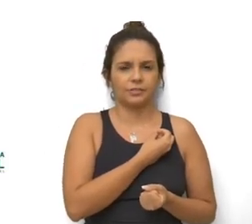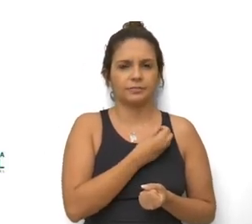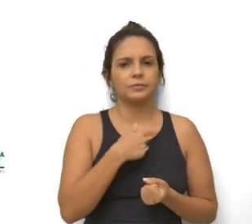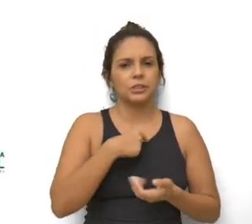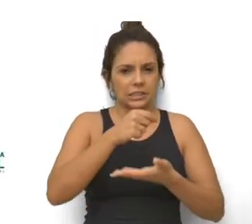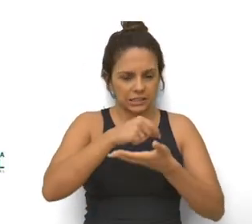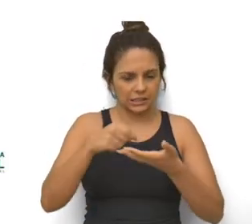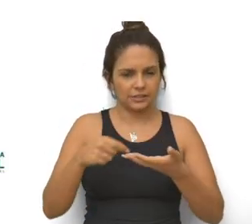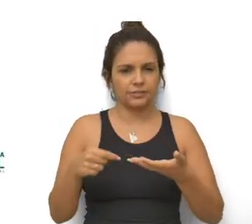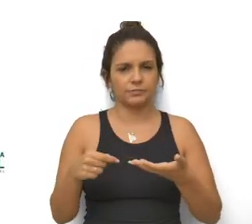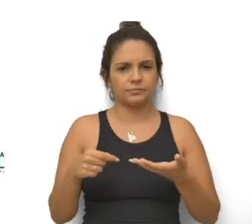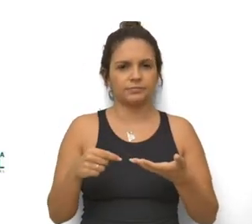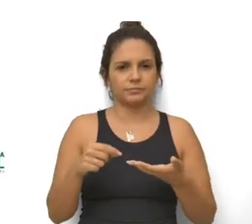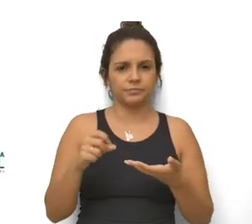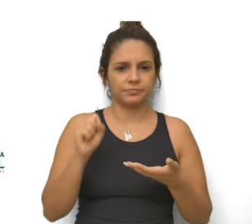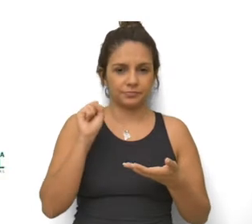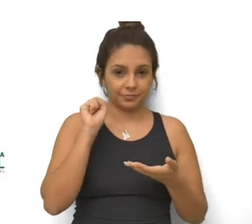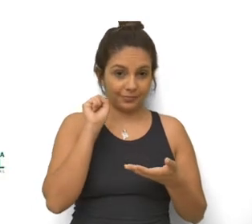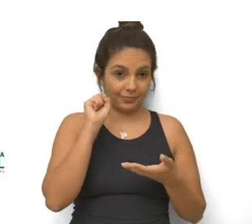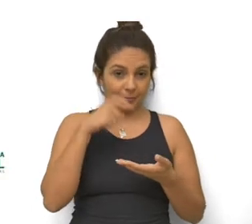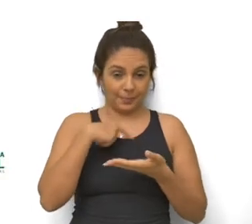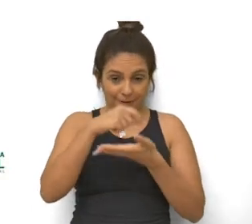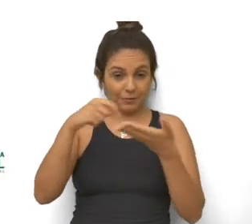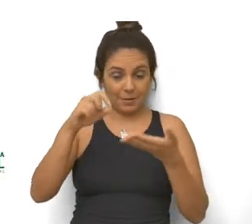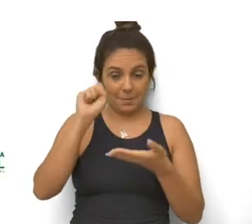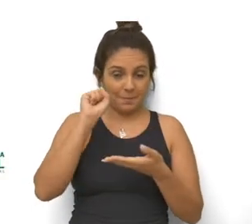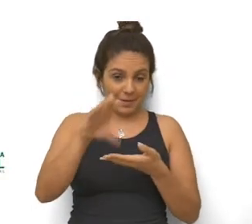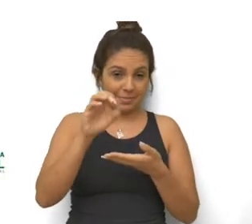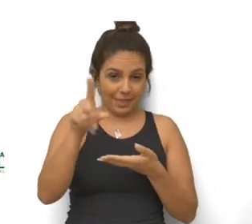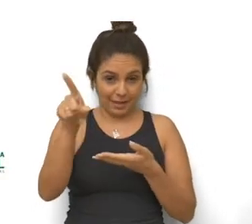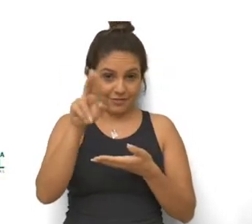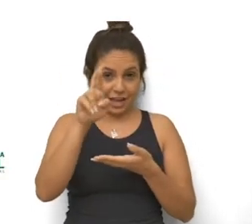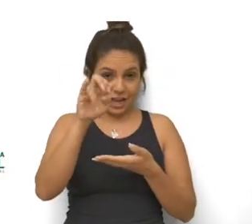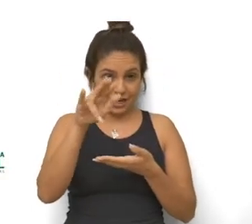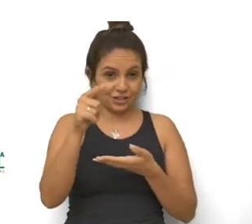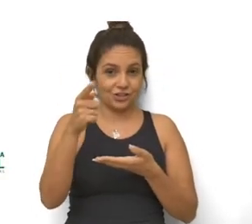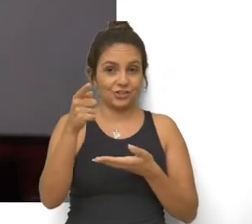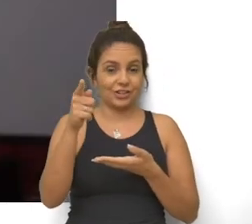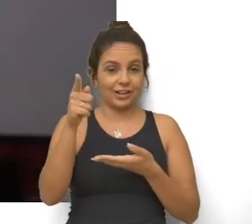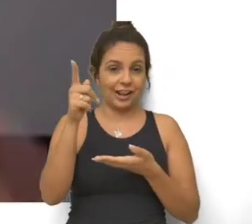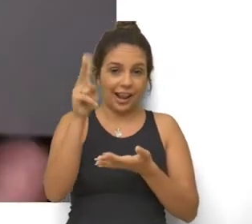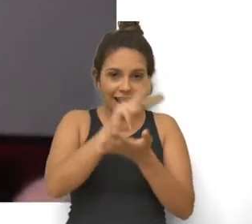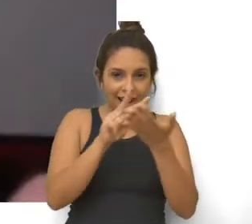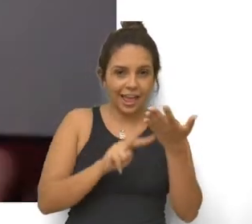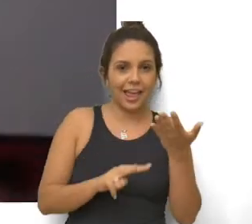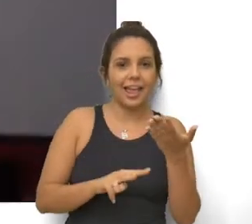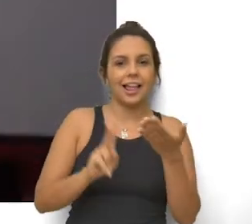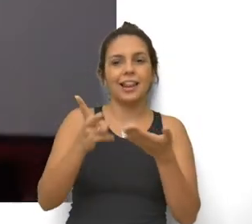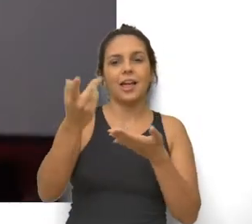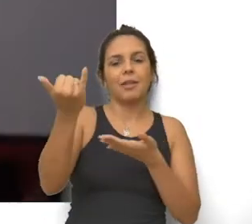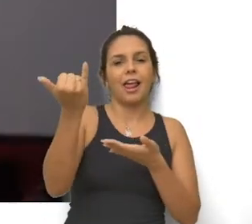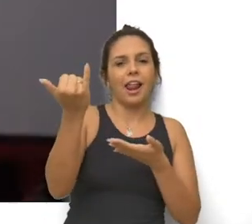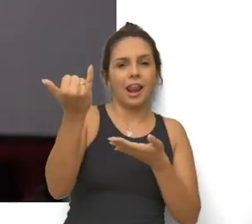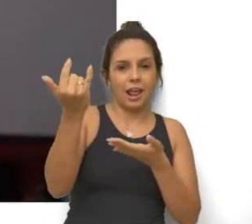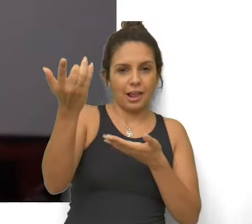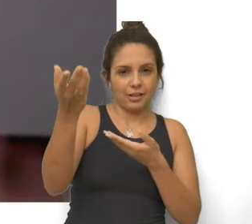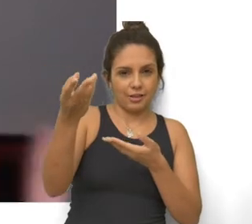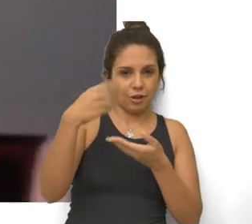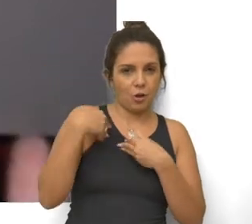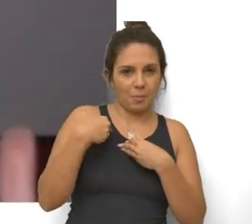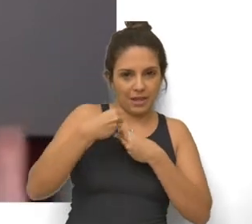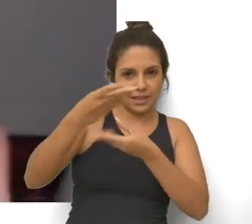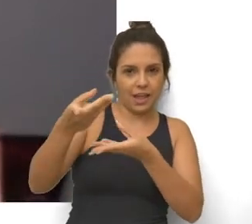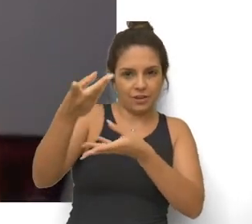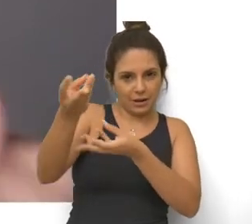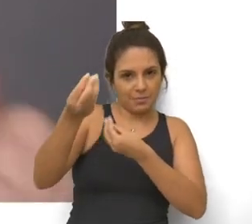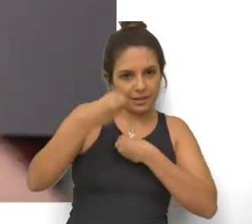eu escrevia e mandava as cenas para a Regina ler, e a Regina me devolvia com comentários, com perguntas, mas como é que eu vou fazer